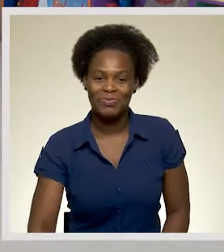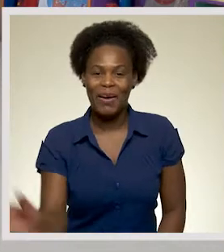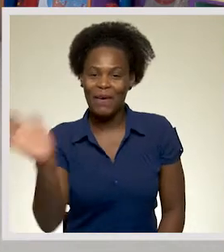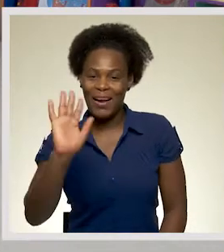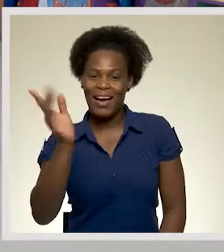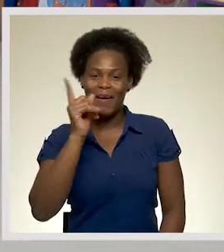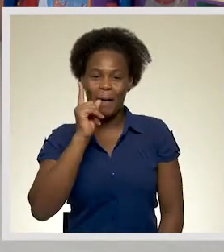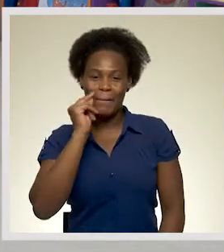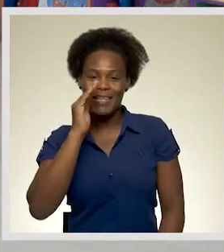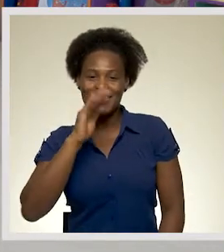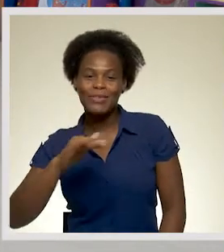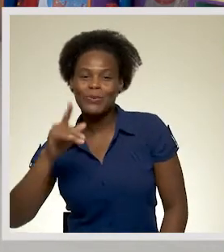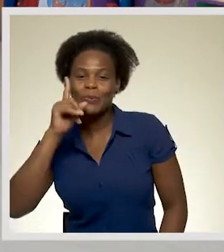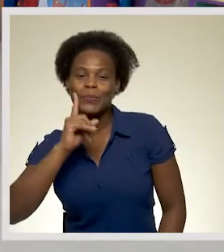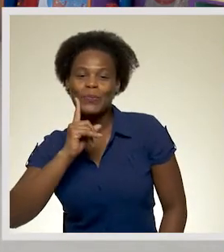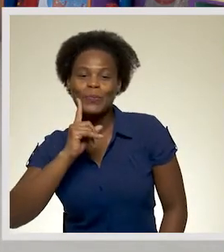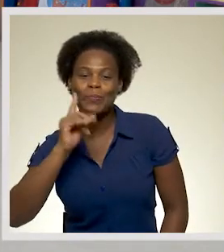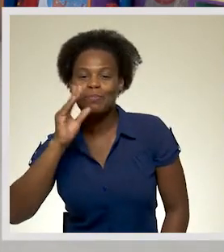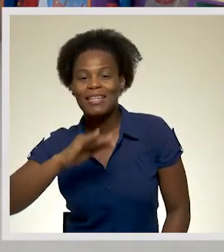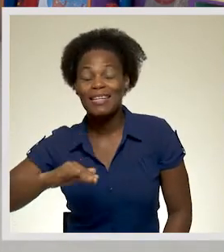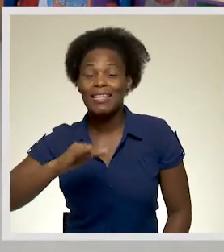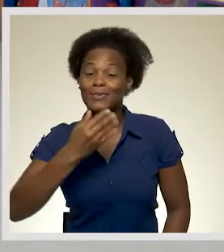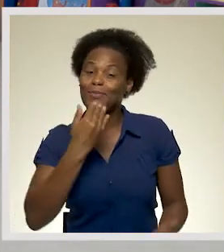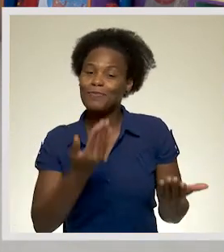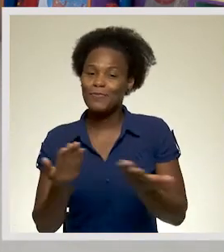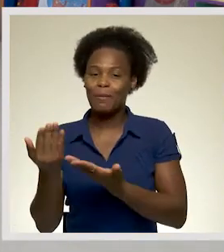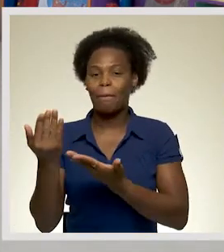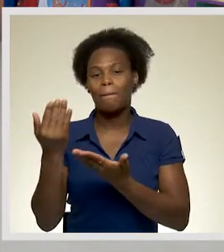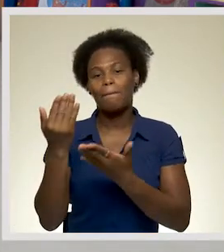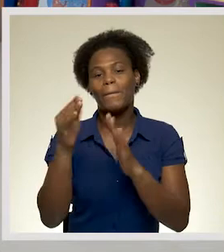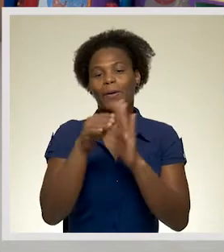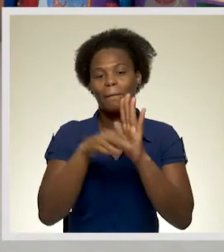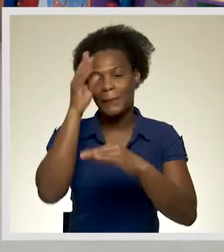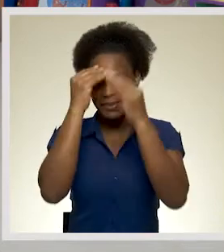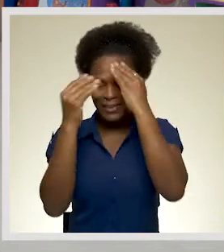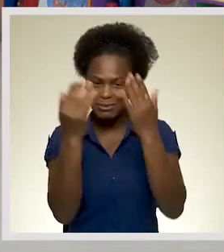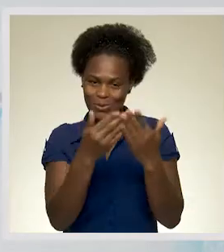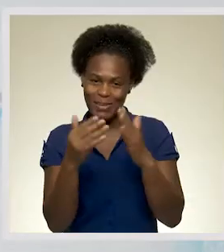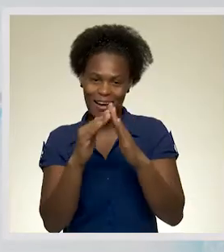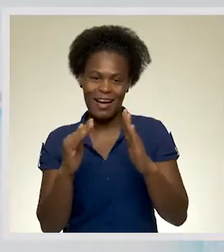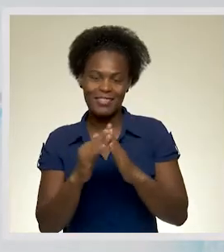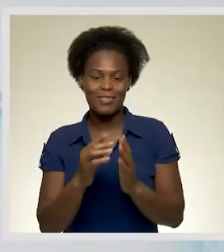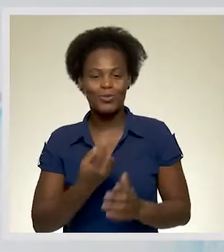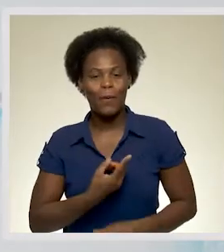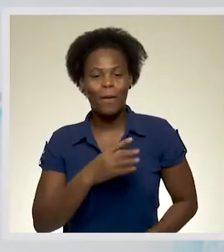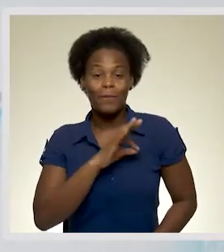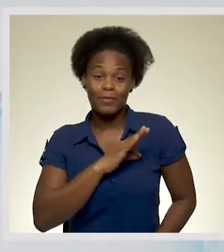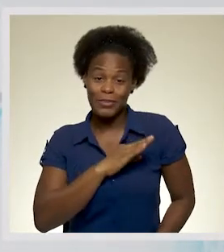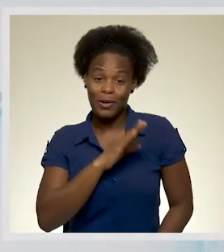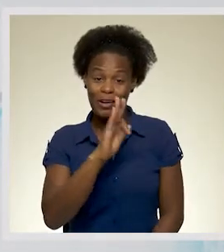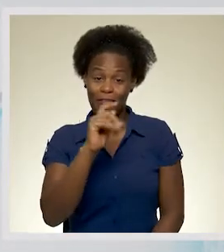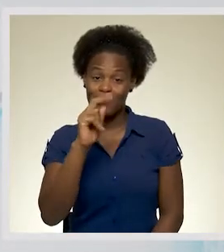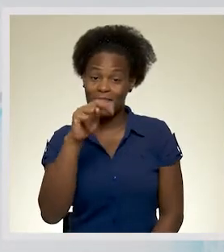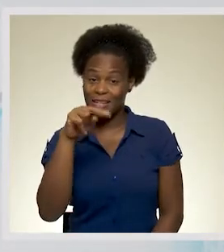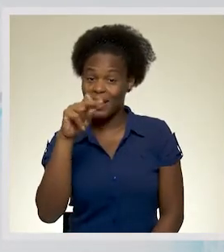Olá, meninos e meninas. Sejam bem-vindos ao programa Aprender a Estudar em Casa. Sou o professor Fernando